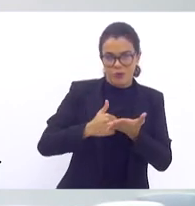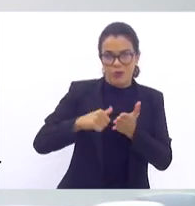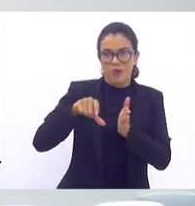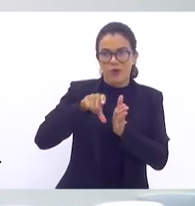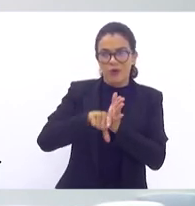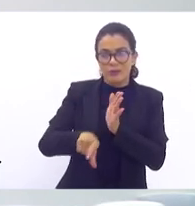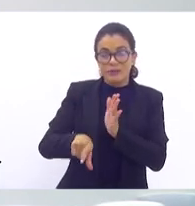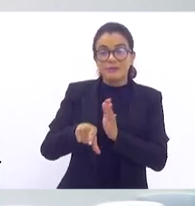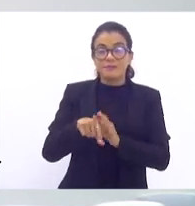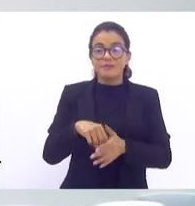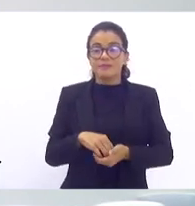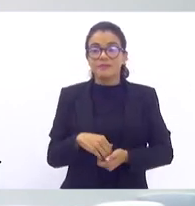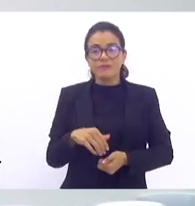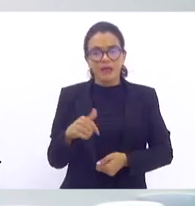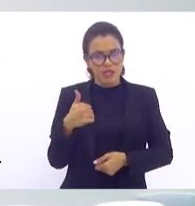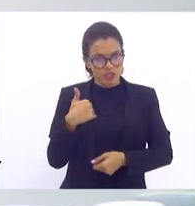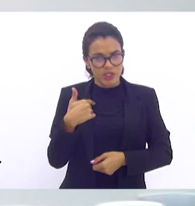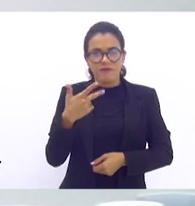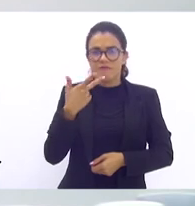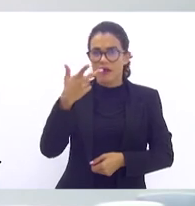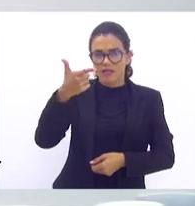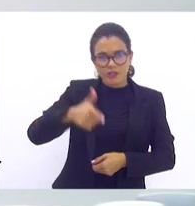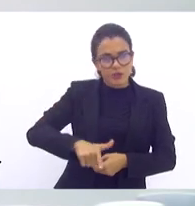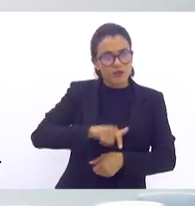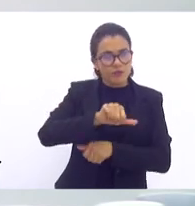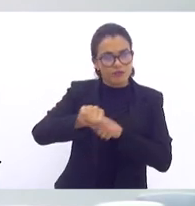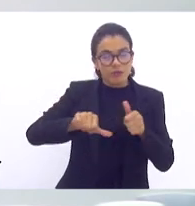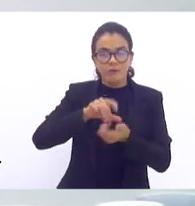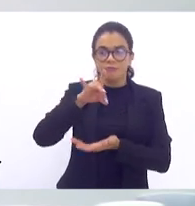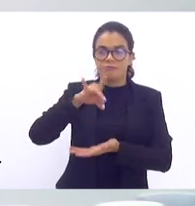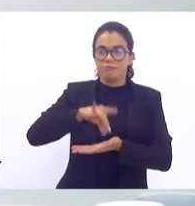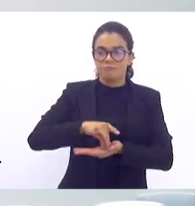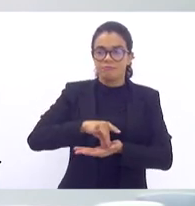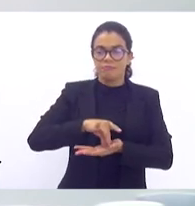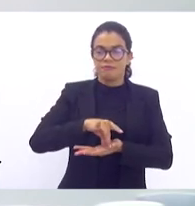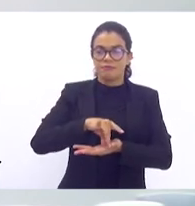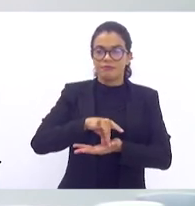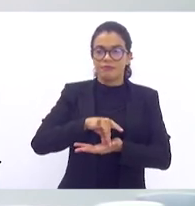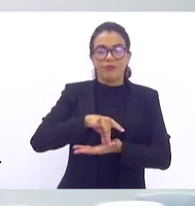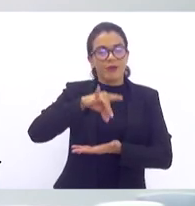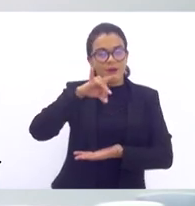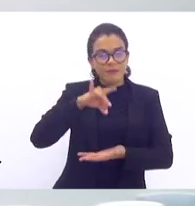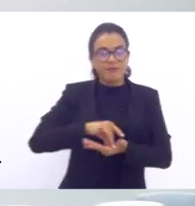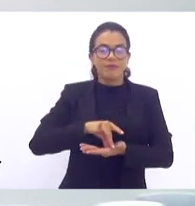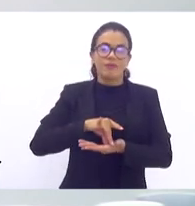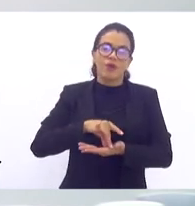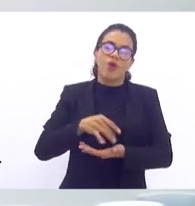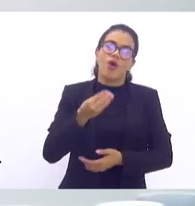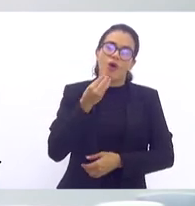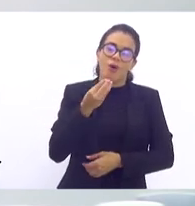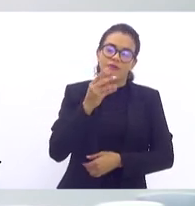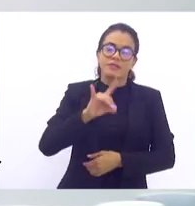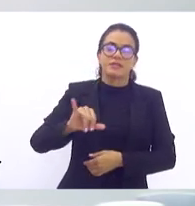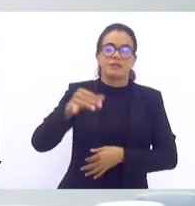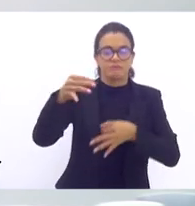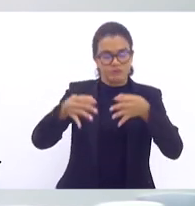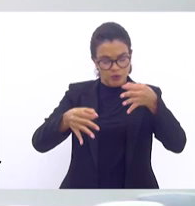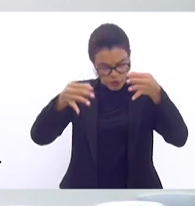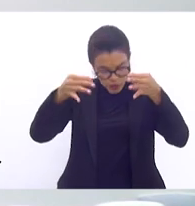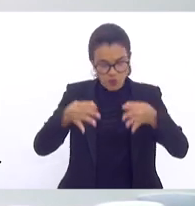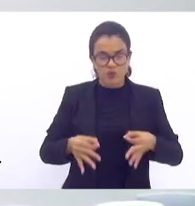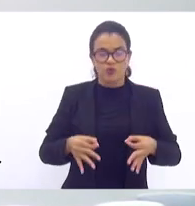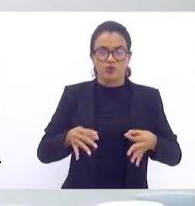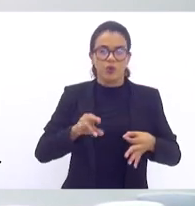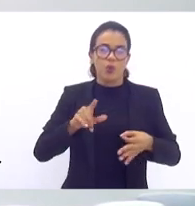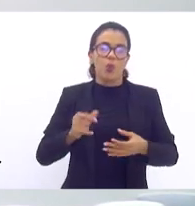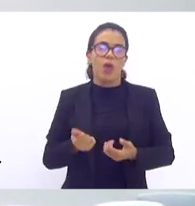Luiz Carlos Mota e a gente vai tornar isso uma realidade Essa realidade com certeza vai ser de Justiça né não